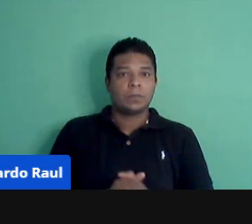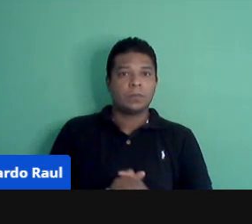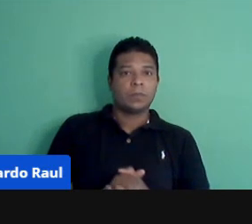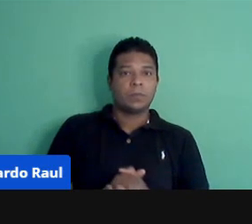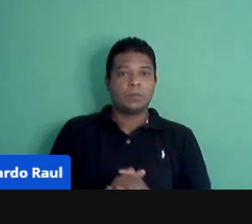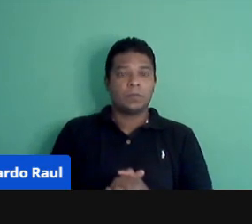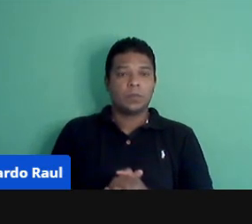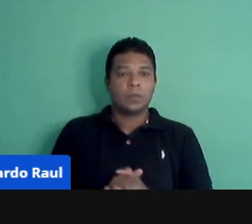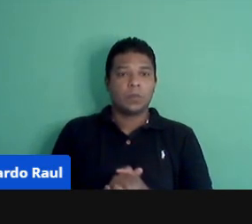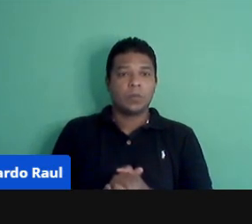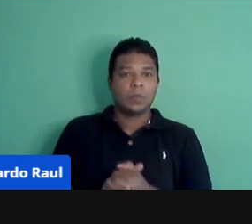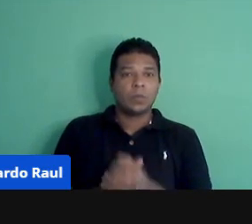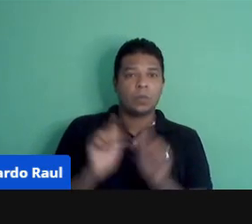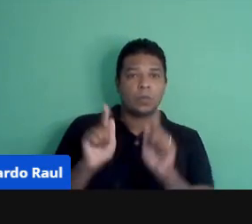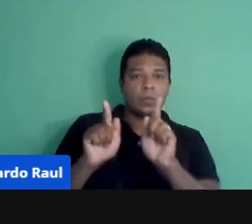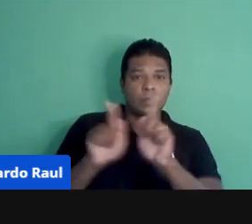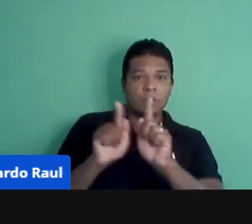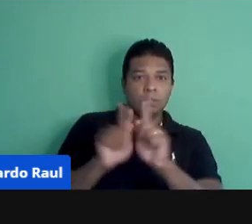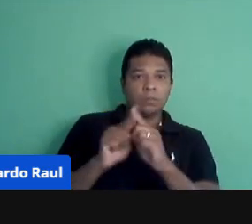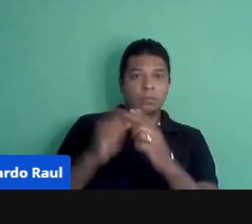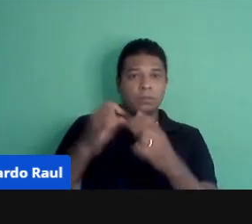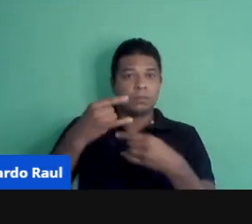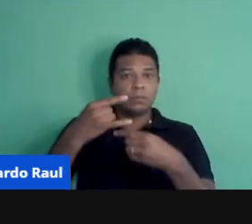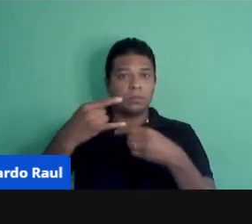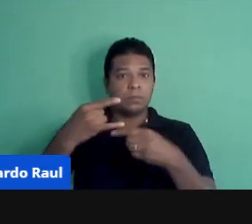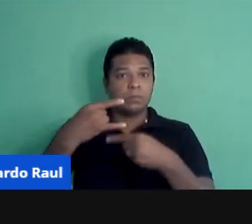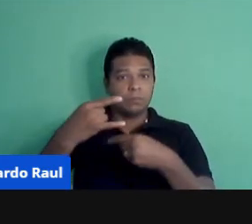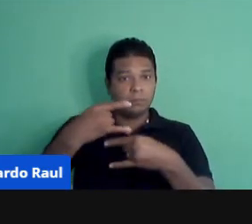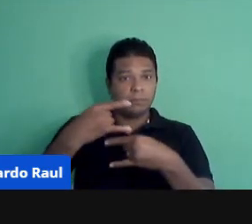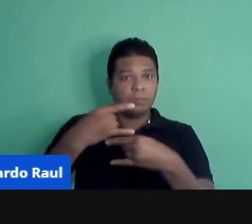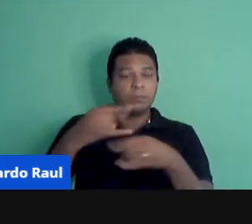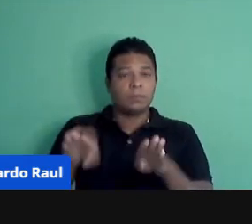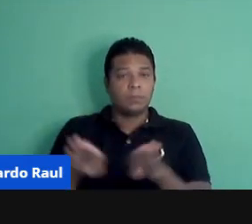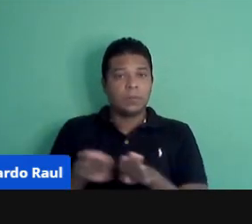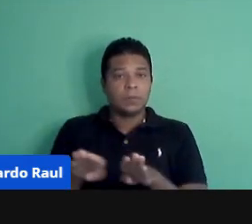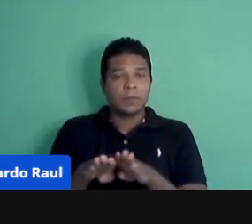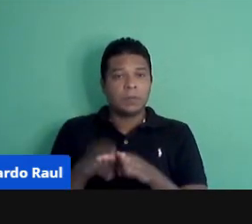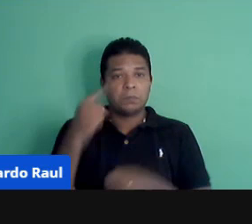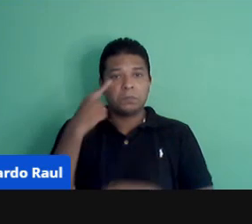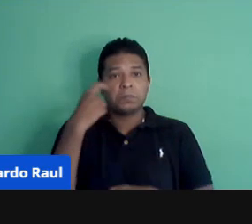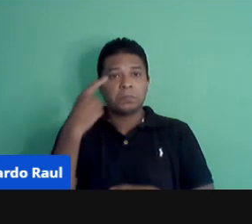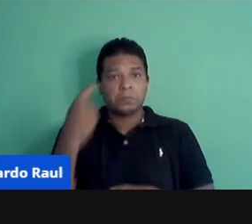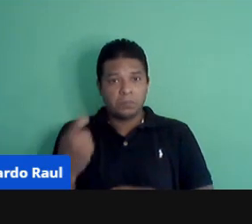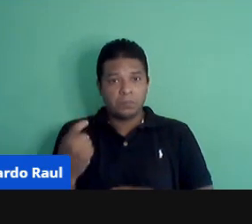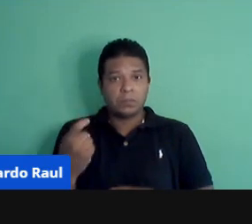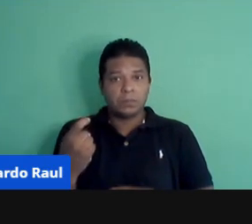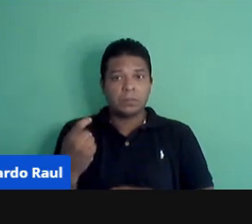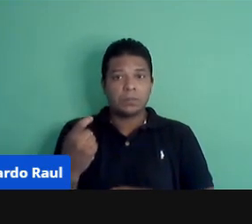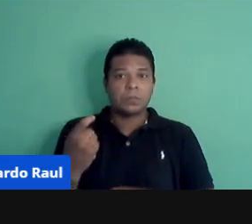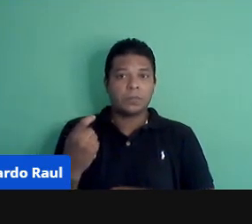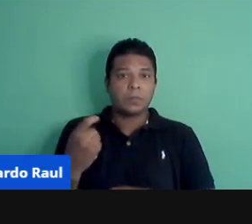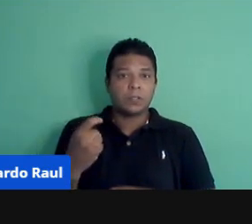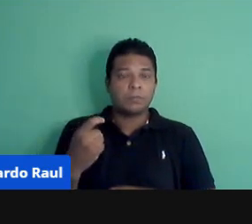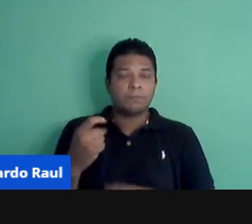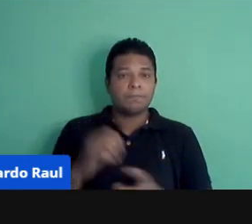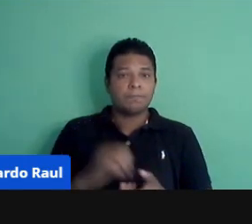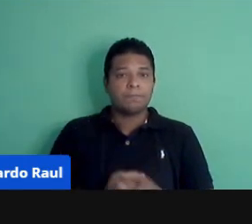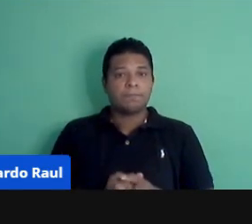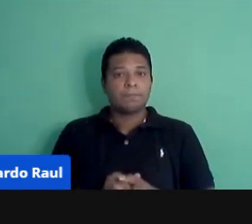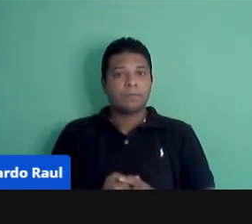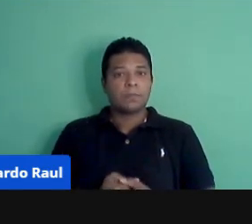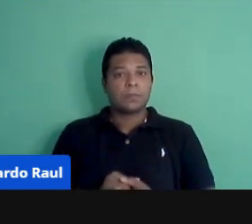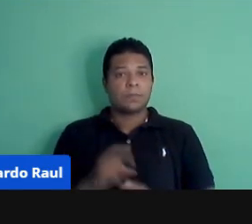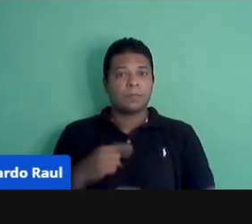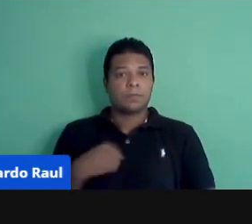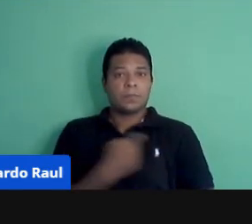Google Meet, né, que também é um instrumento bastante interessante, que acaba se transformando para muitos de nós